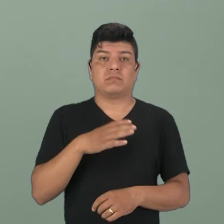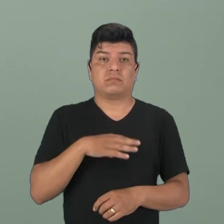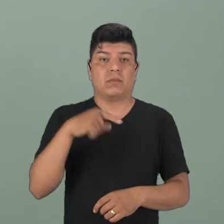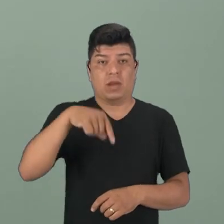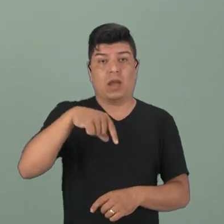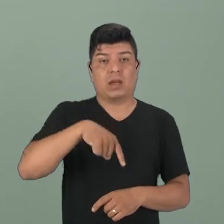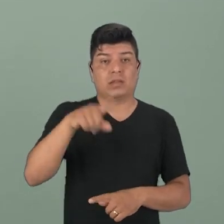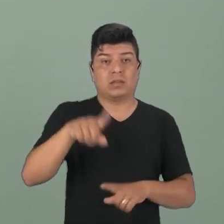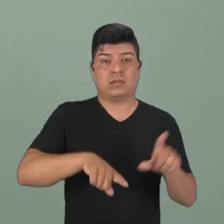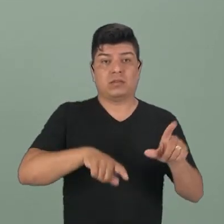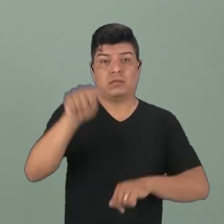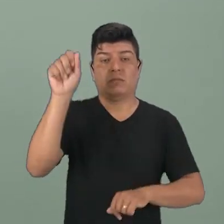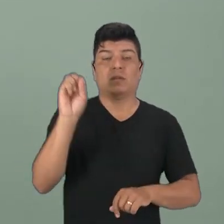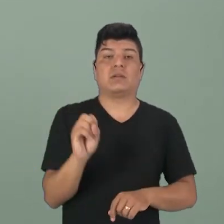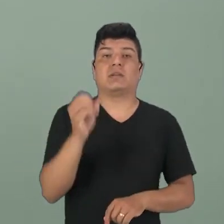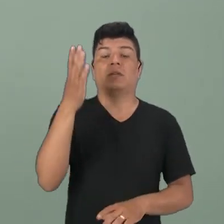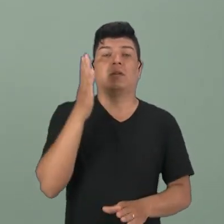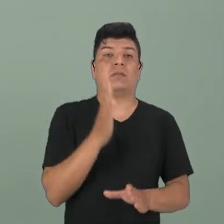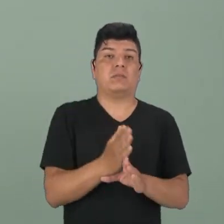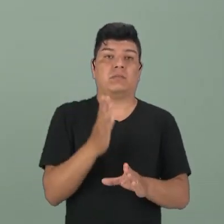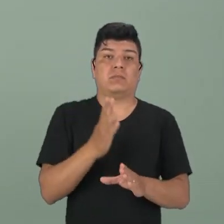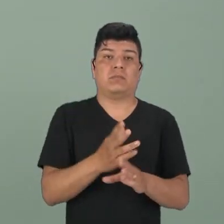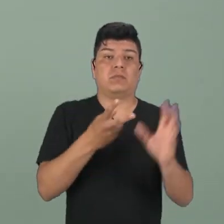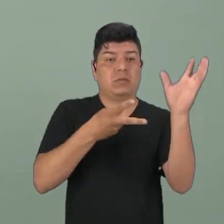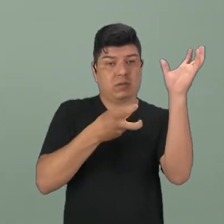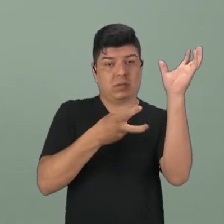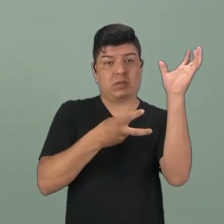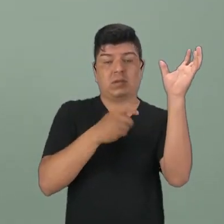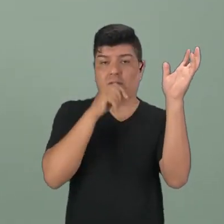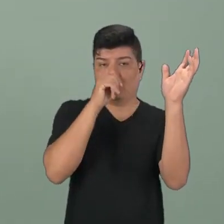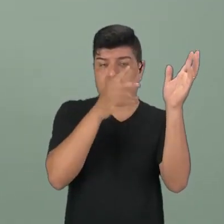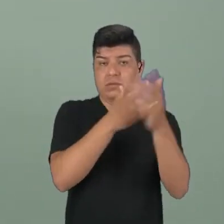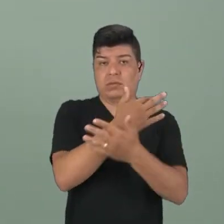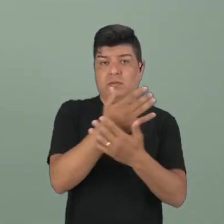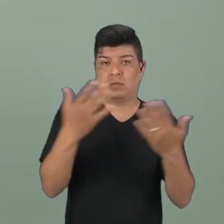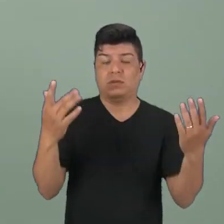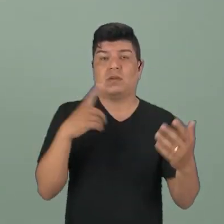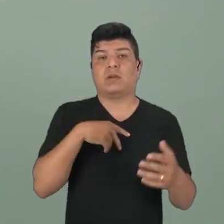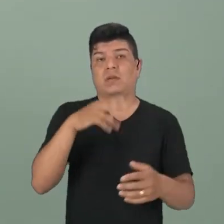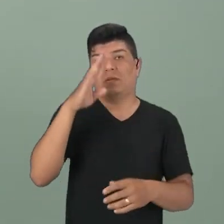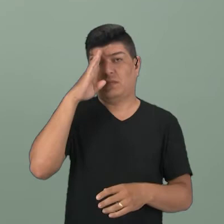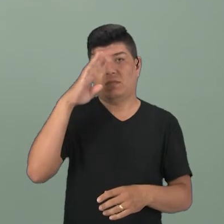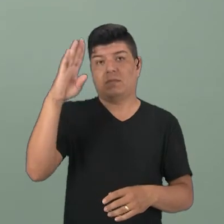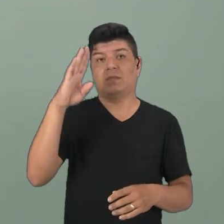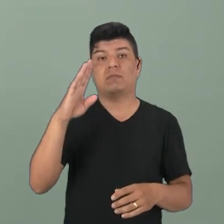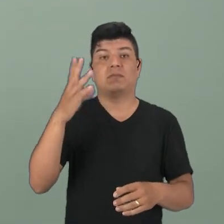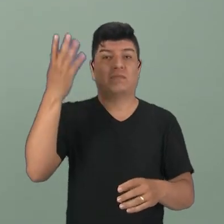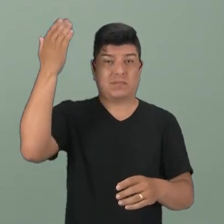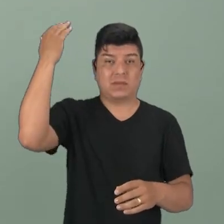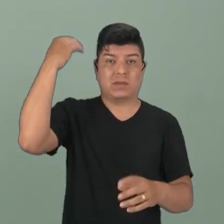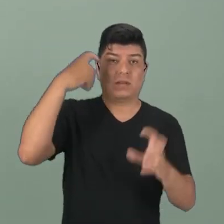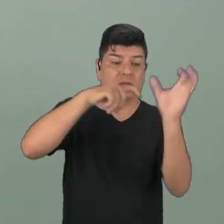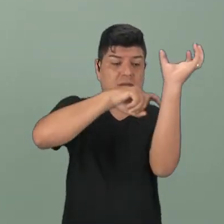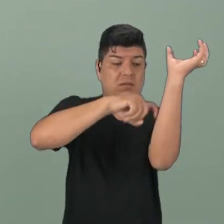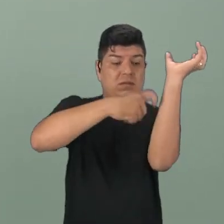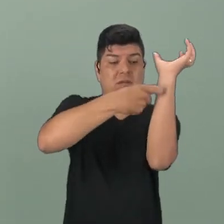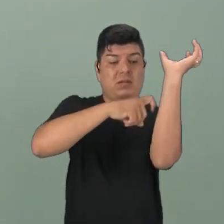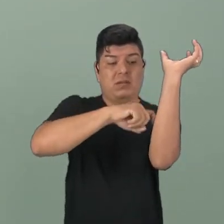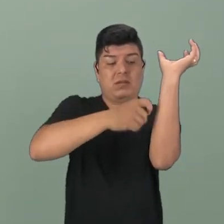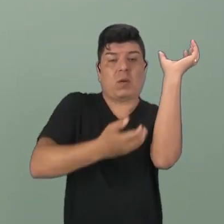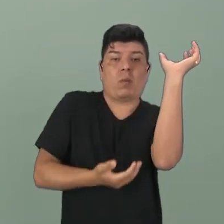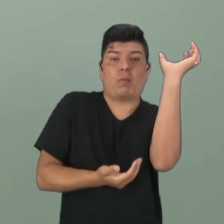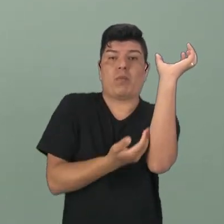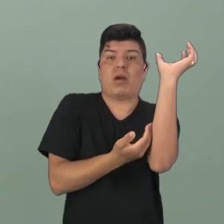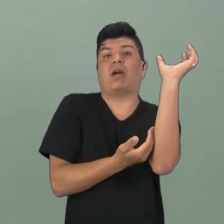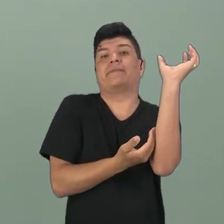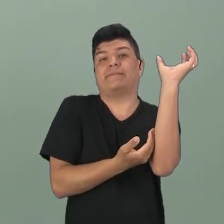no Acre aconteceu devido a essas extrações vegetais, principalmente na era da borracha. Então, muitas